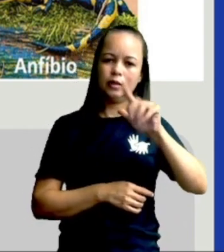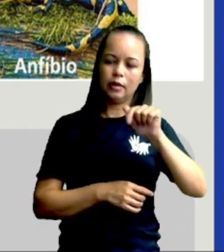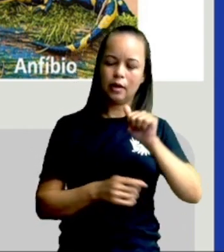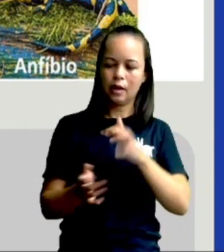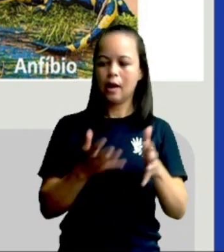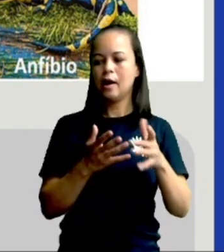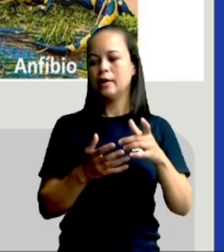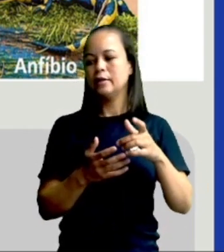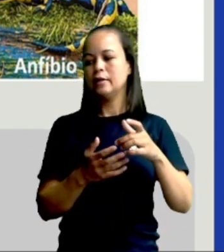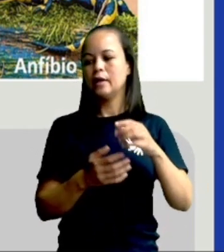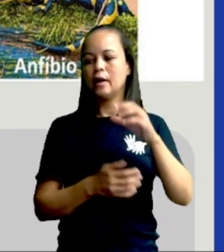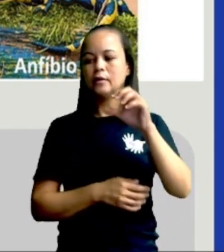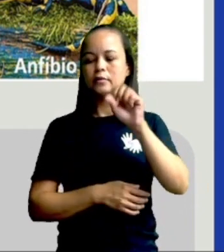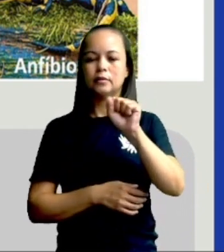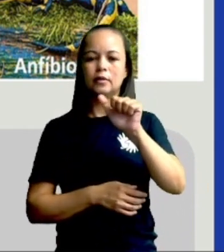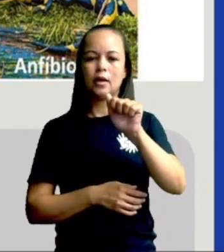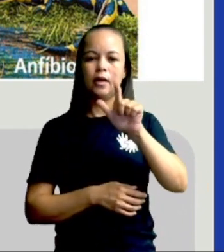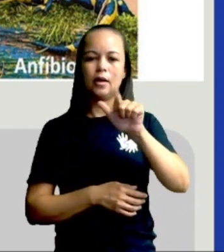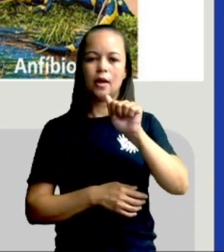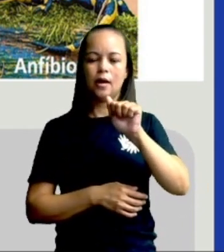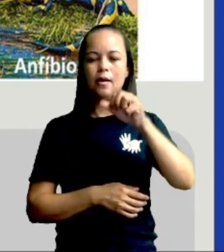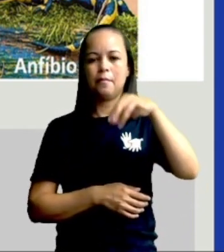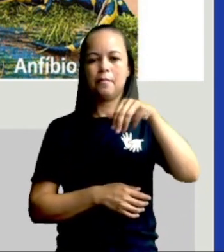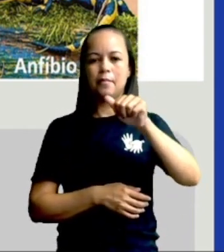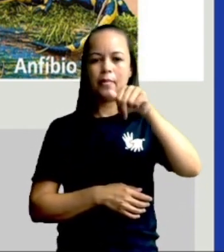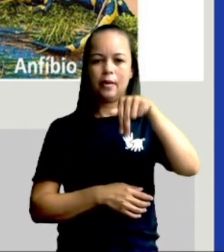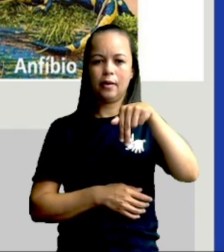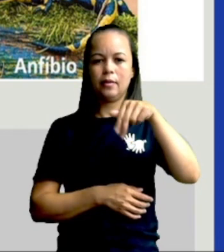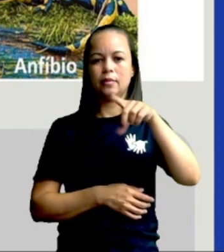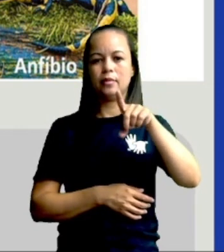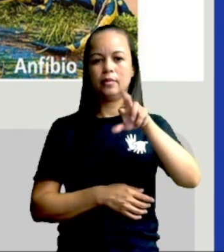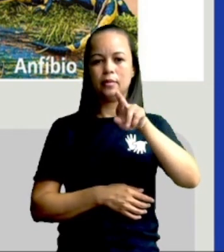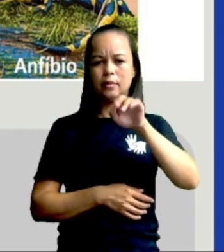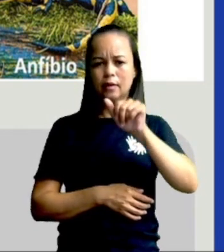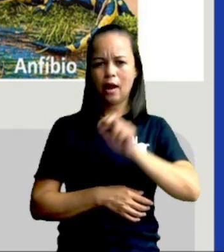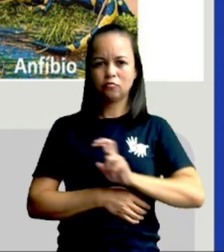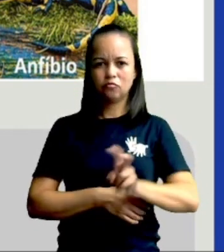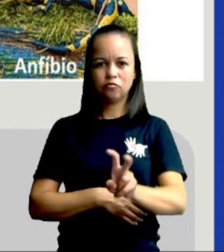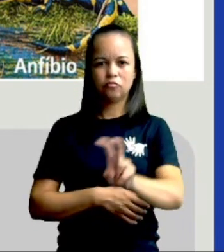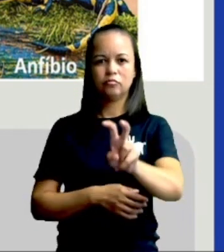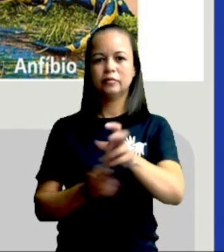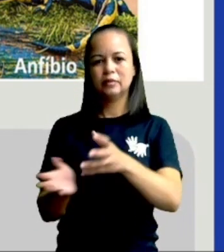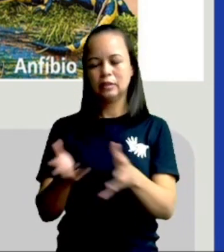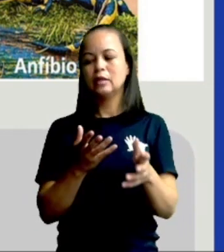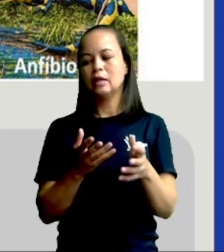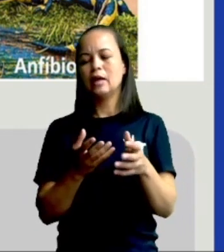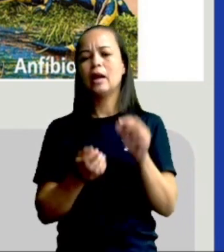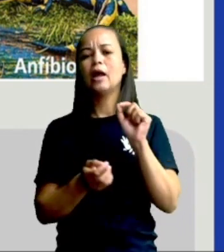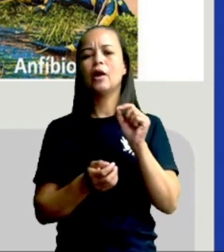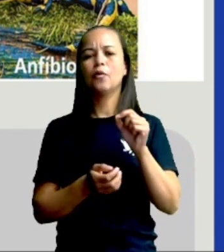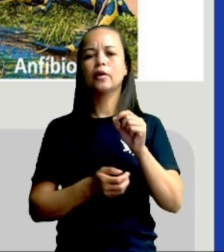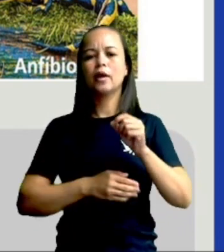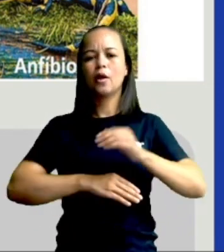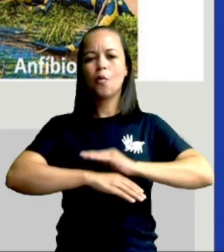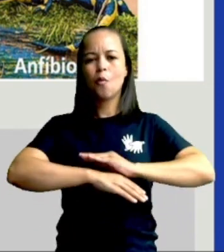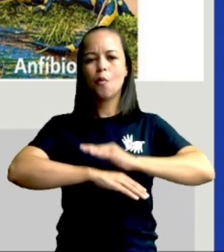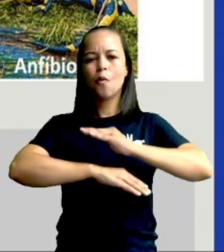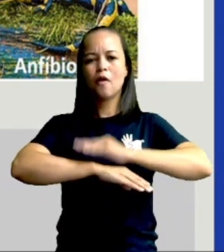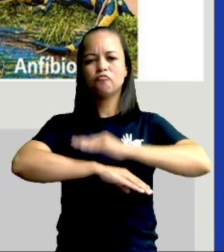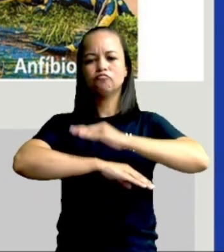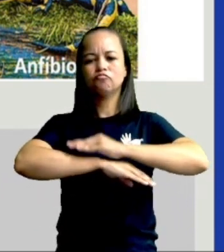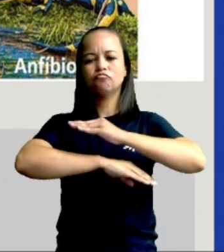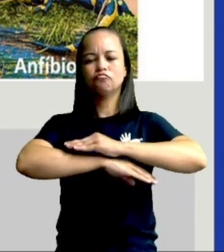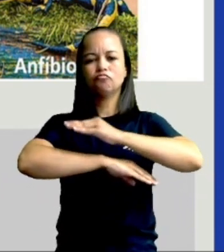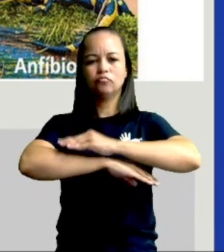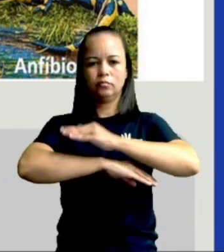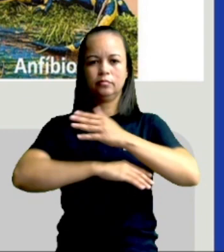temos a salamandra, que aparentemente parece um lacertilho, uma lagartixa, mas não, ela é um anfíbio.